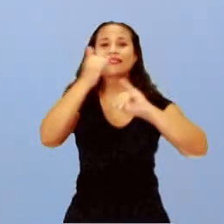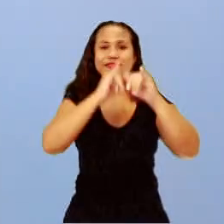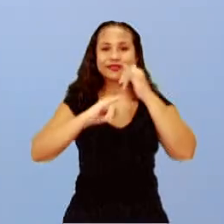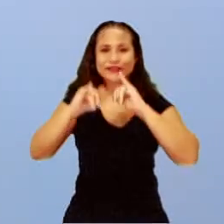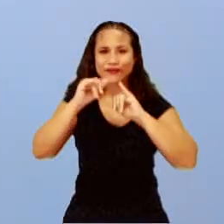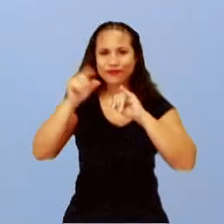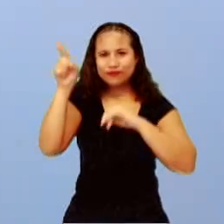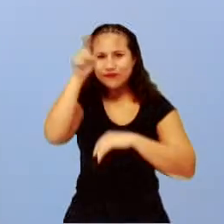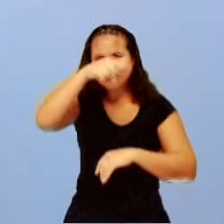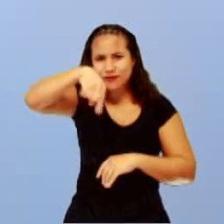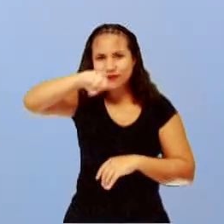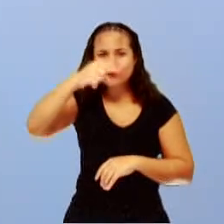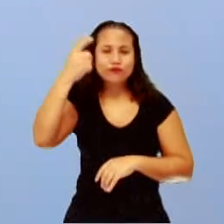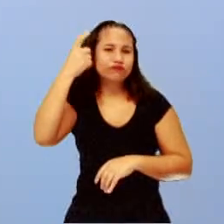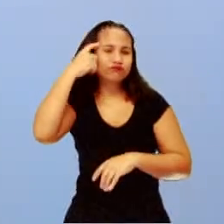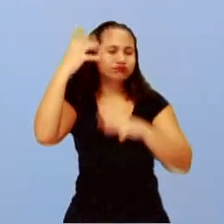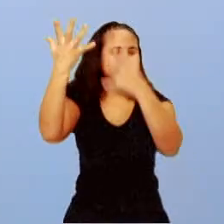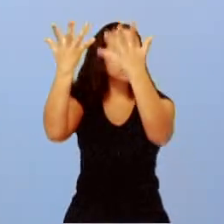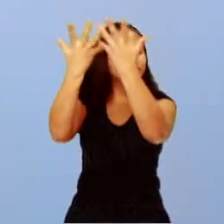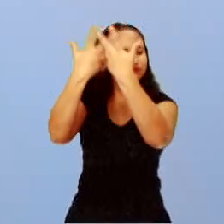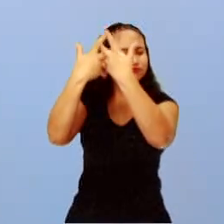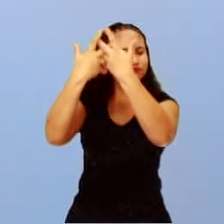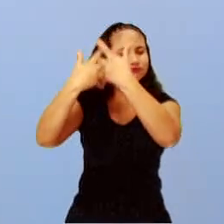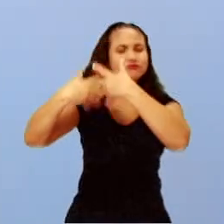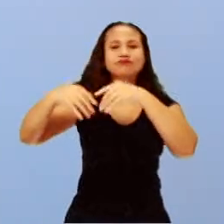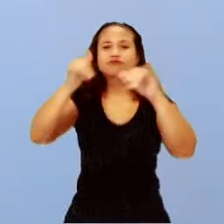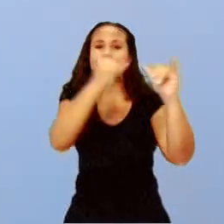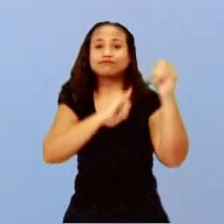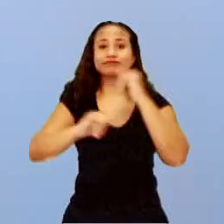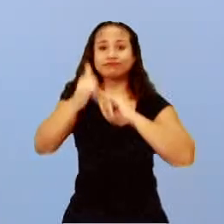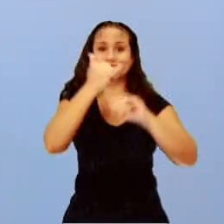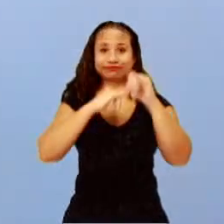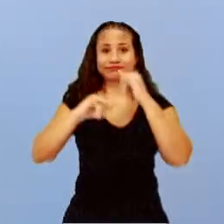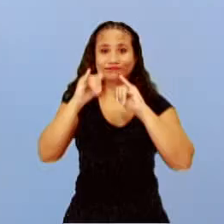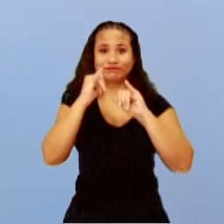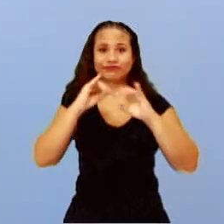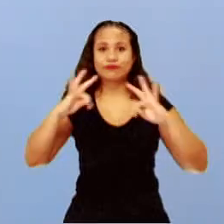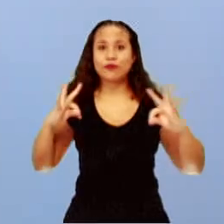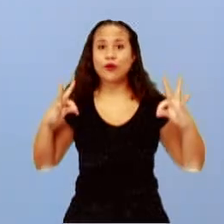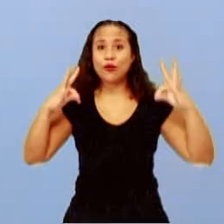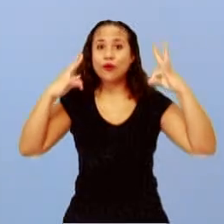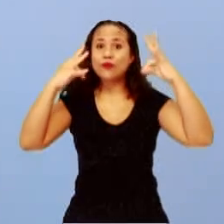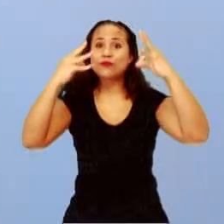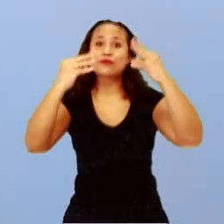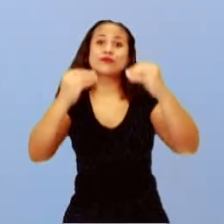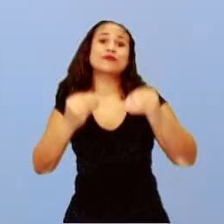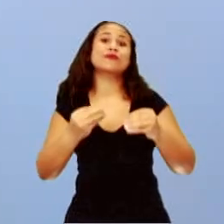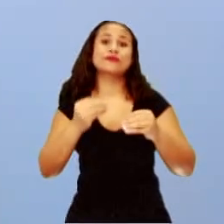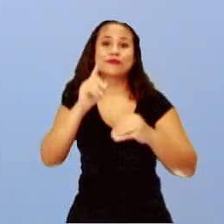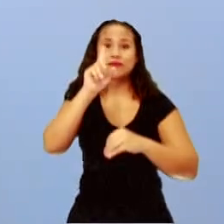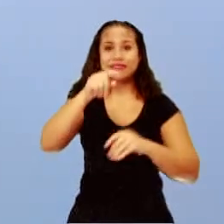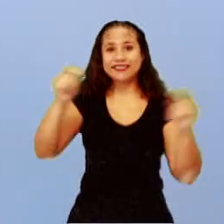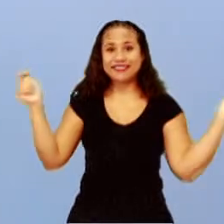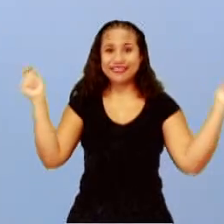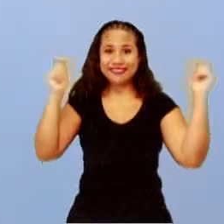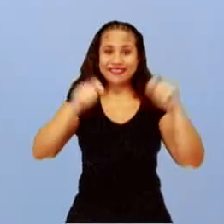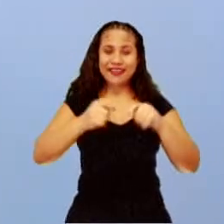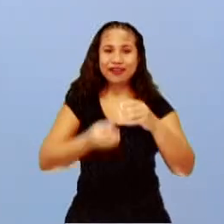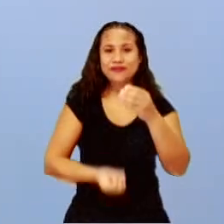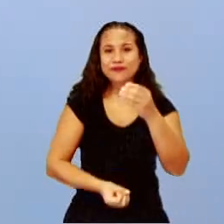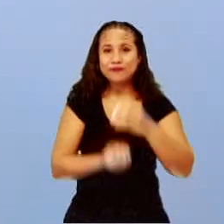Vocês conseguem imaginar o que é energia? Energia é tudo aquilo que é capaz de